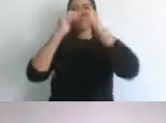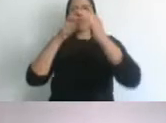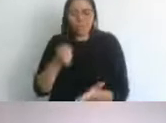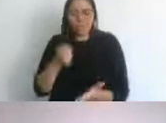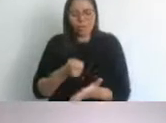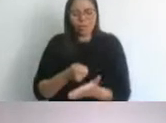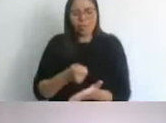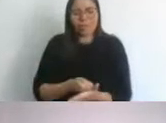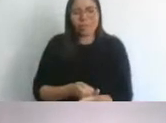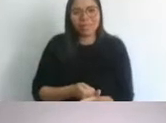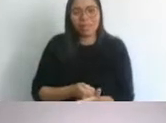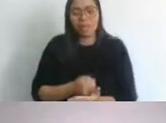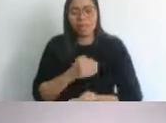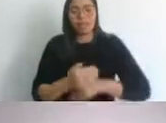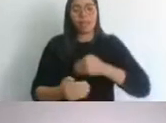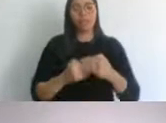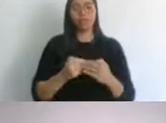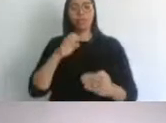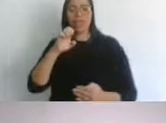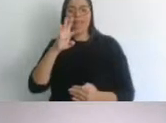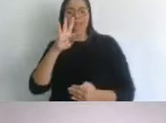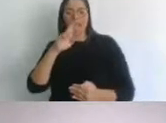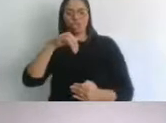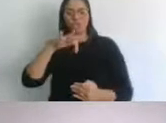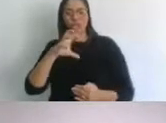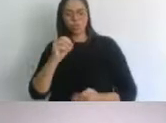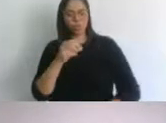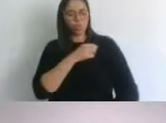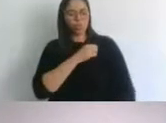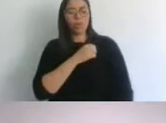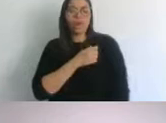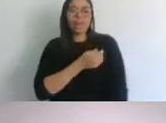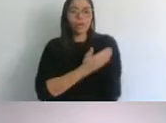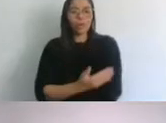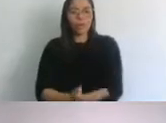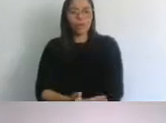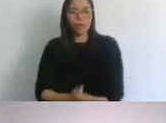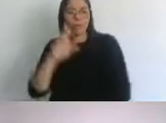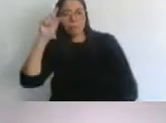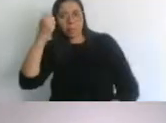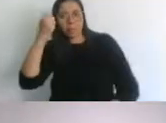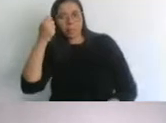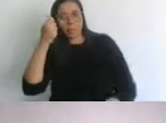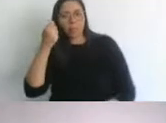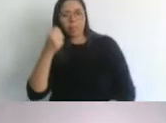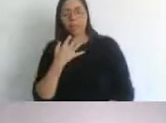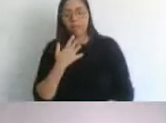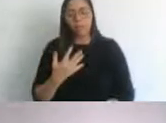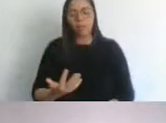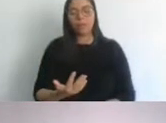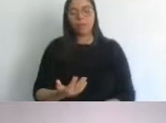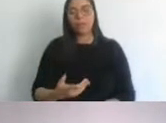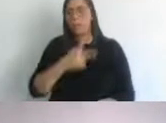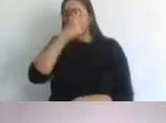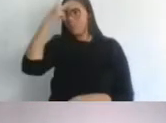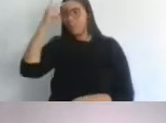está na estrutura étnico-racial e é isso então com a origem quanto das pessoas africanas que foram